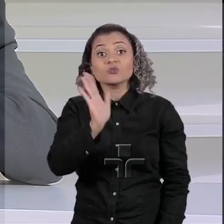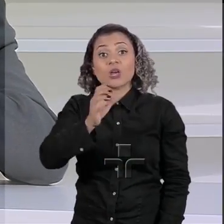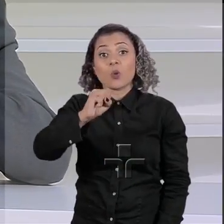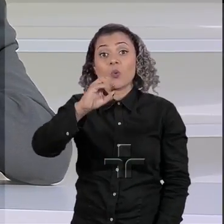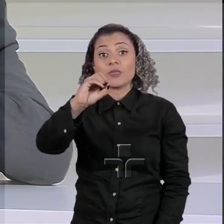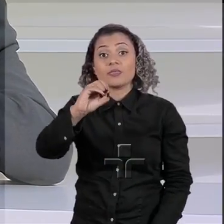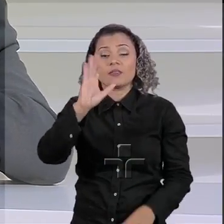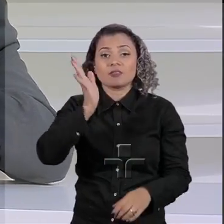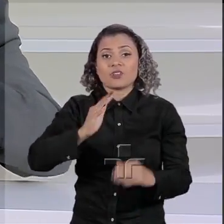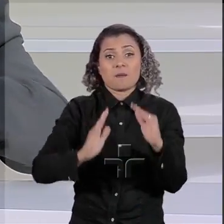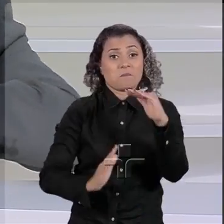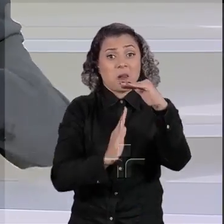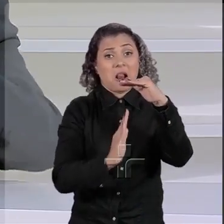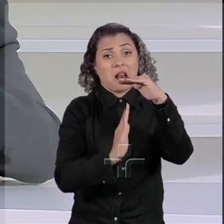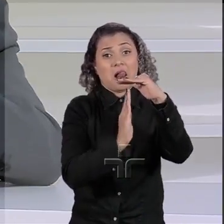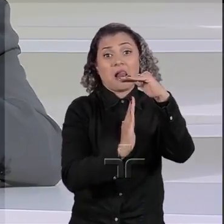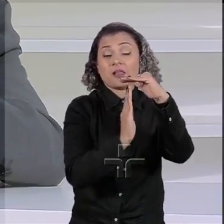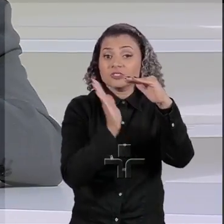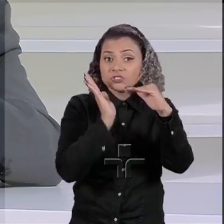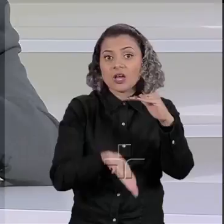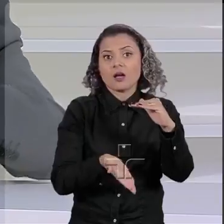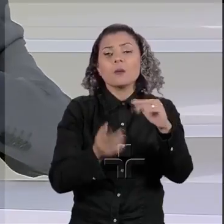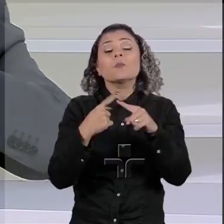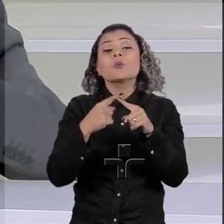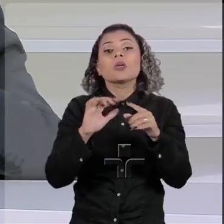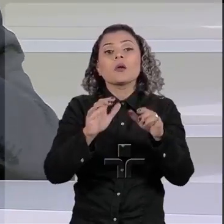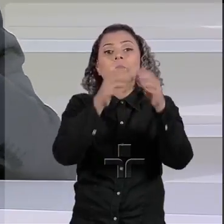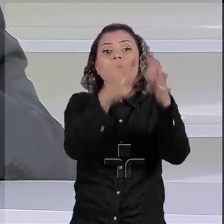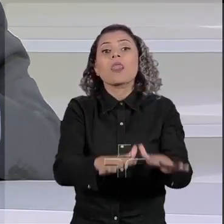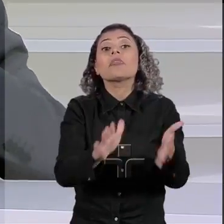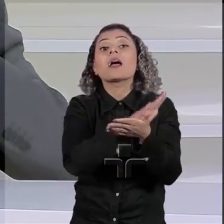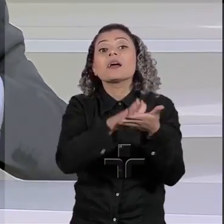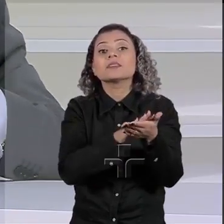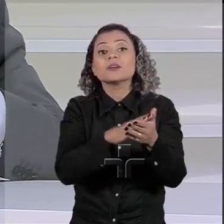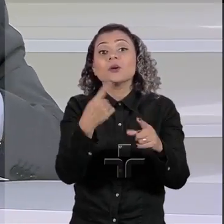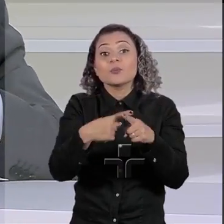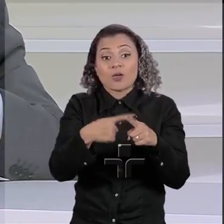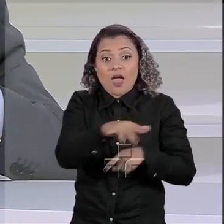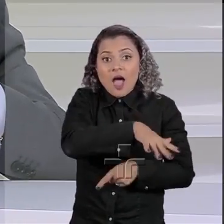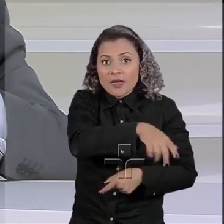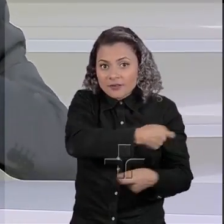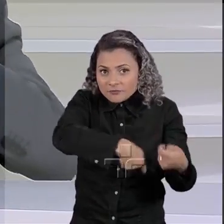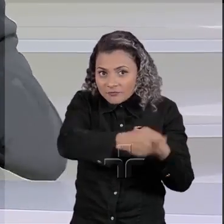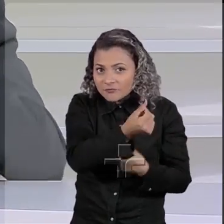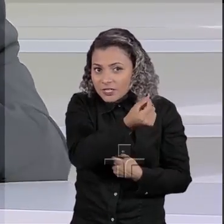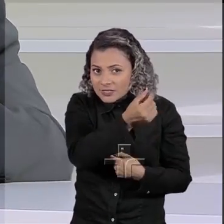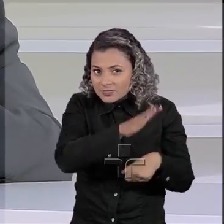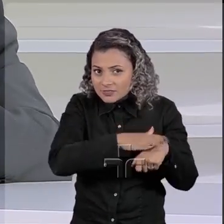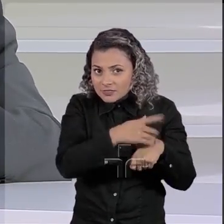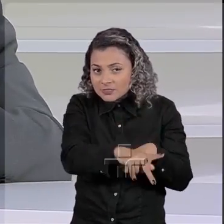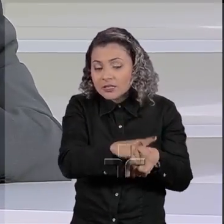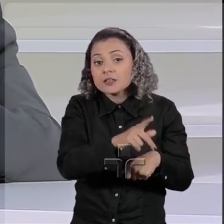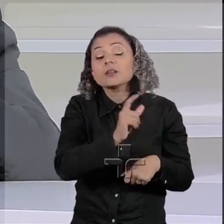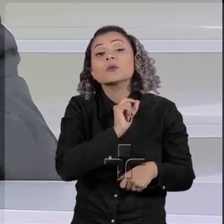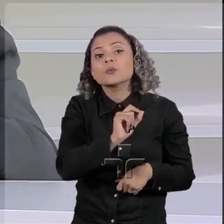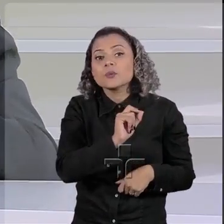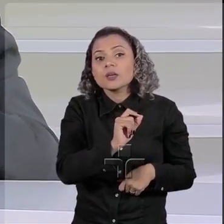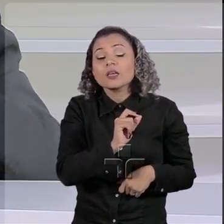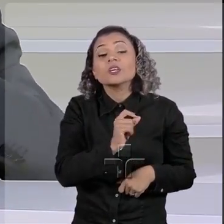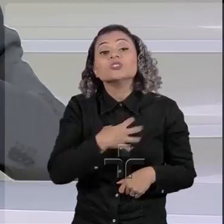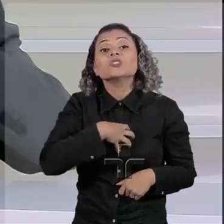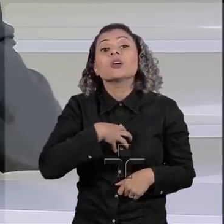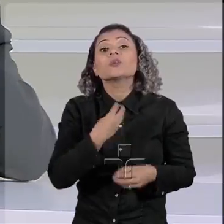pela metodologia internacional. Por que não aconteceu ainda? Porque o mercado financeiro criou uma narrativa. Qual